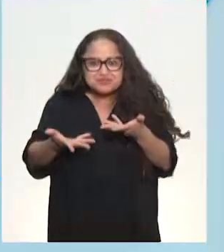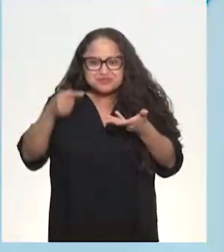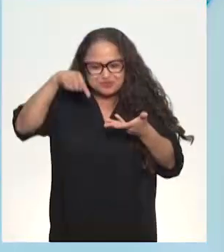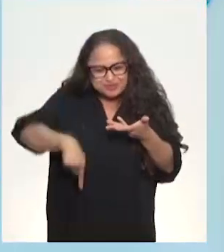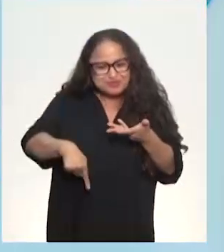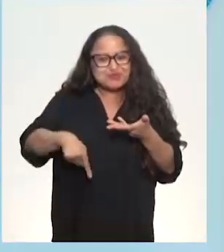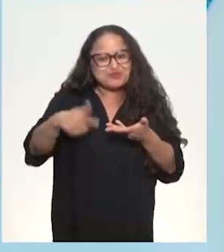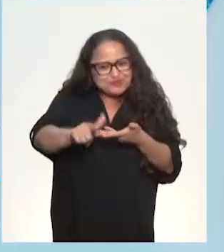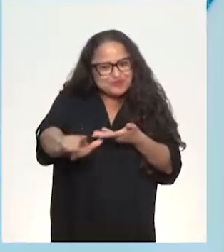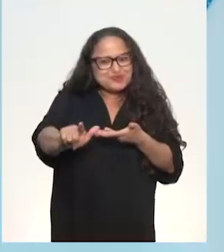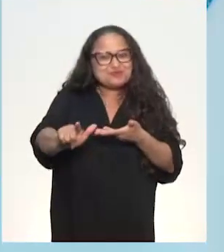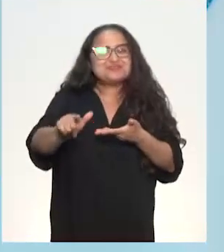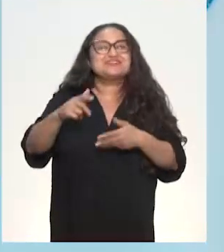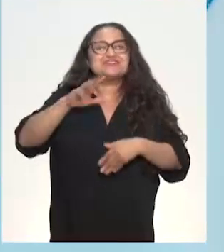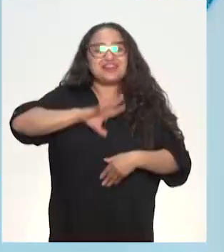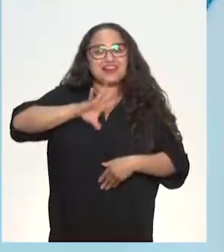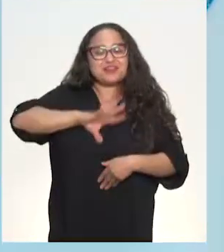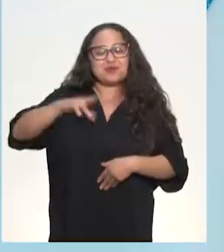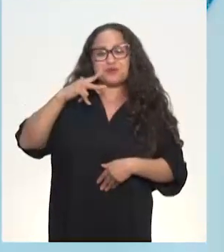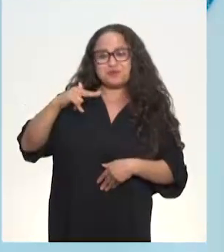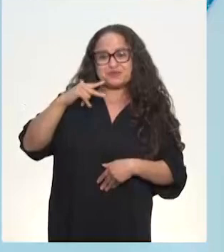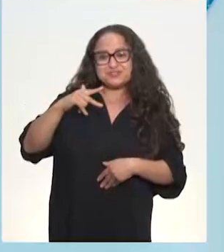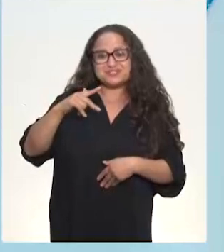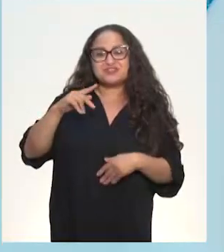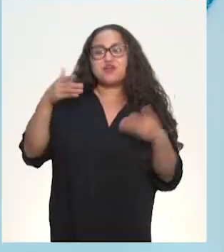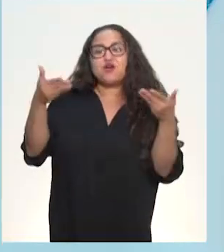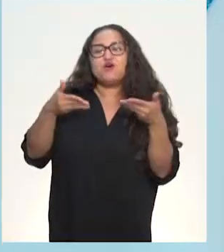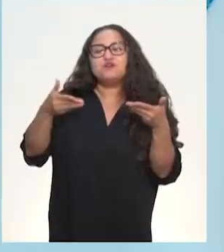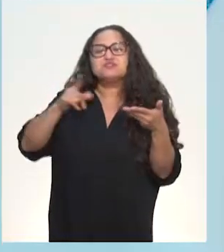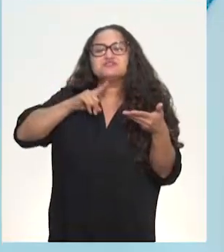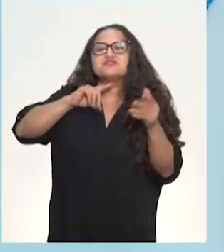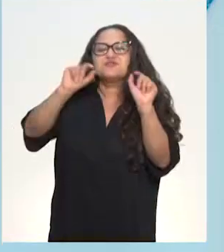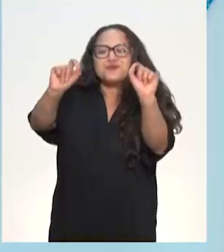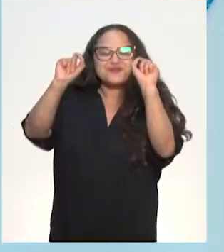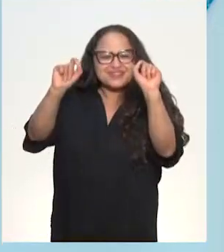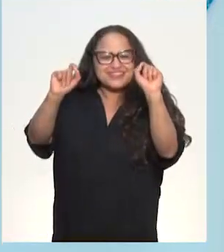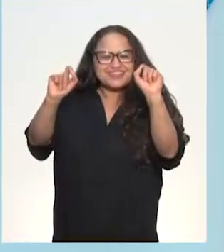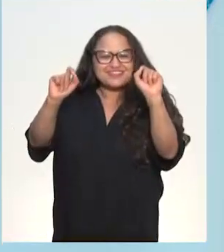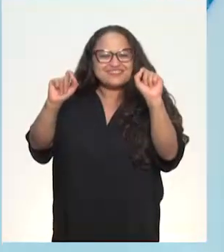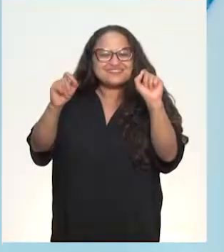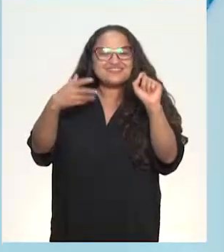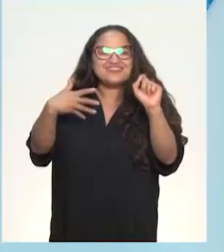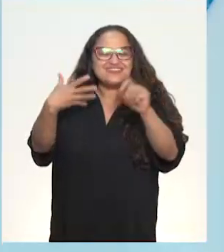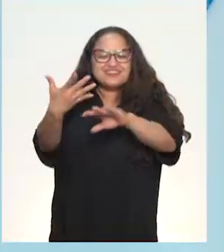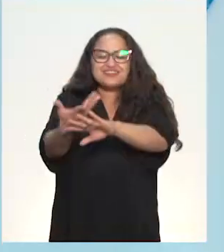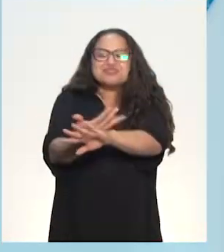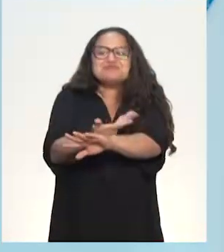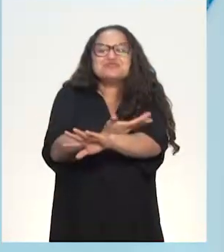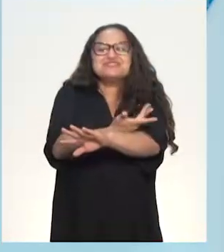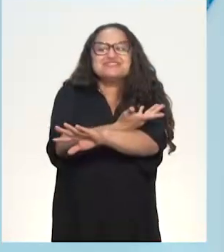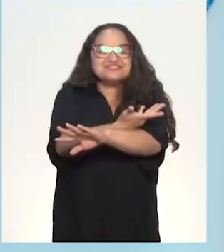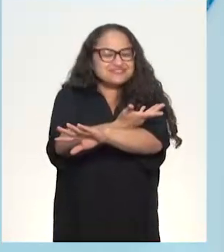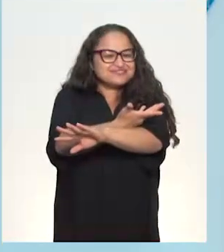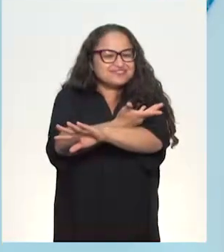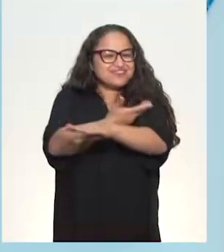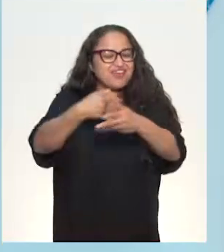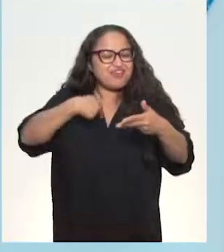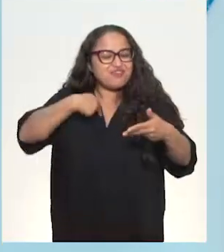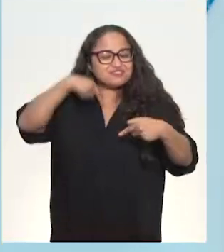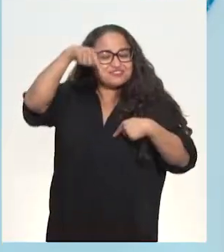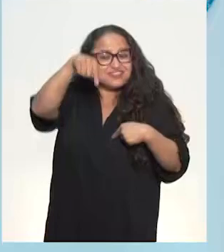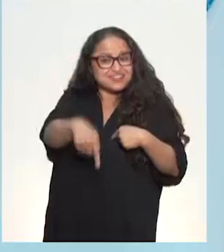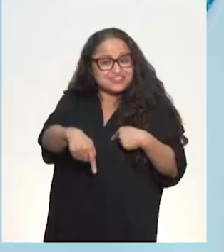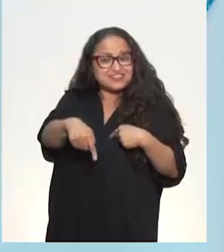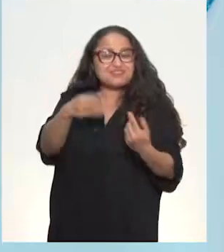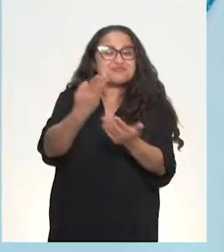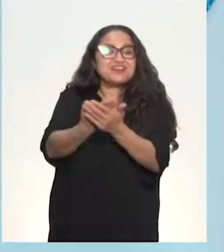de língua portuguesa e hoje falaremos de muita emoção. Hoje vai ser um dia bem legal, uma aula muito emocionante e eu estou aqui para esta aula